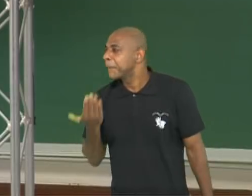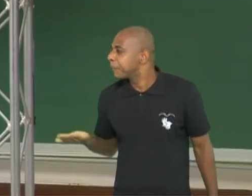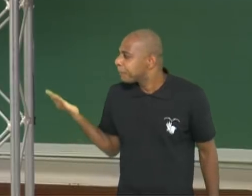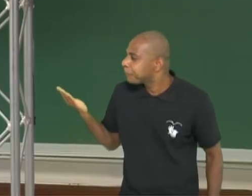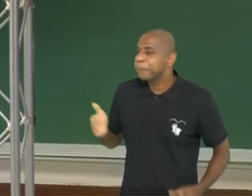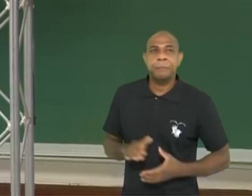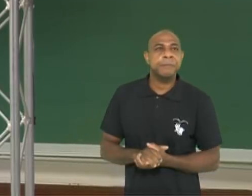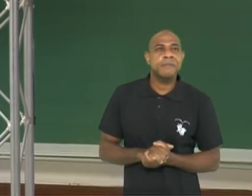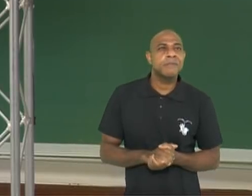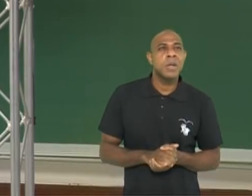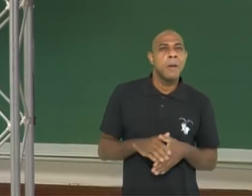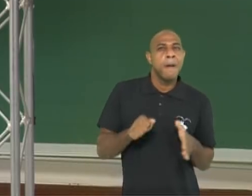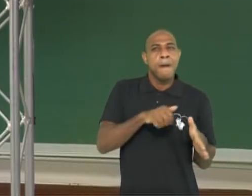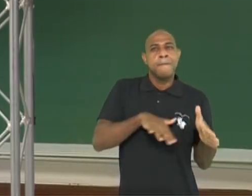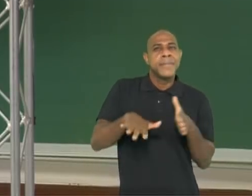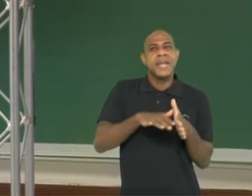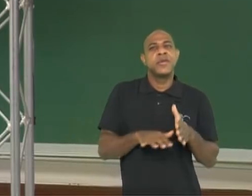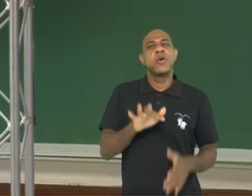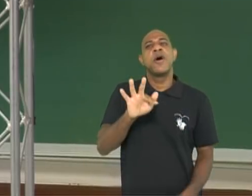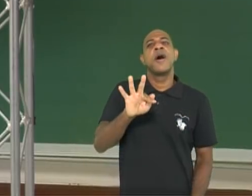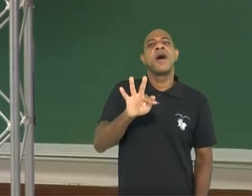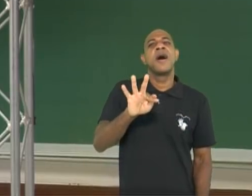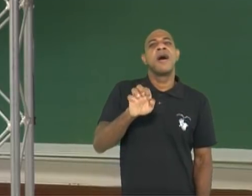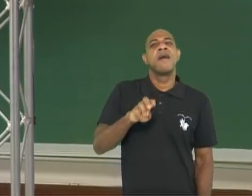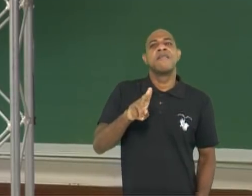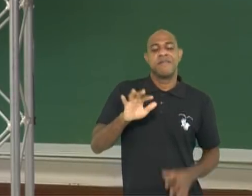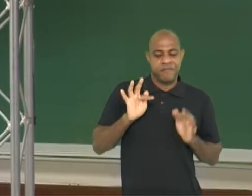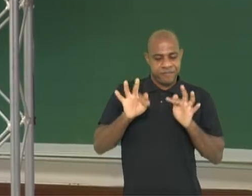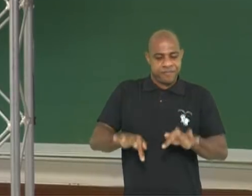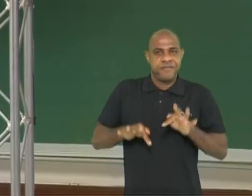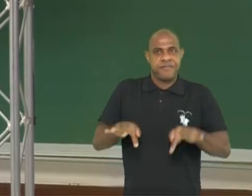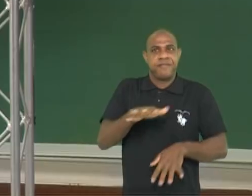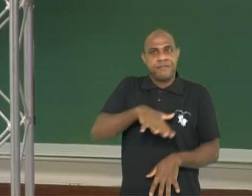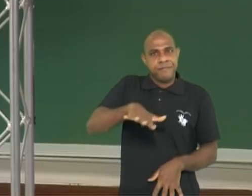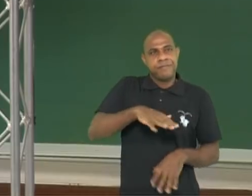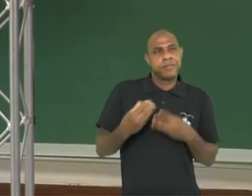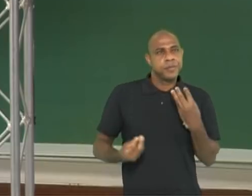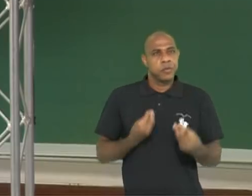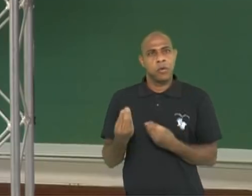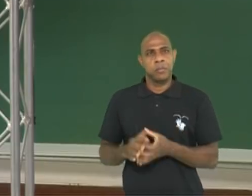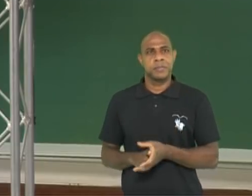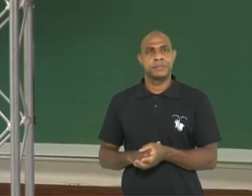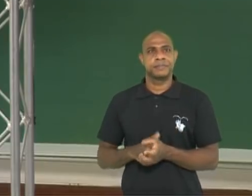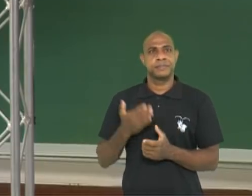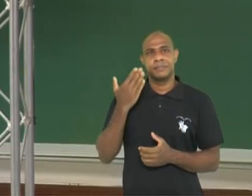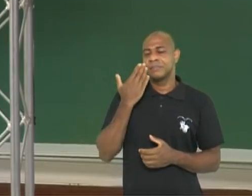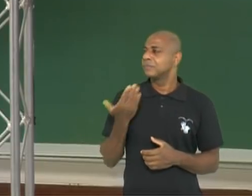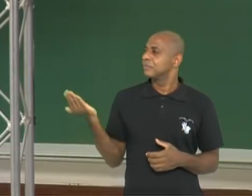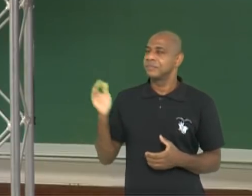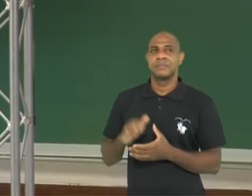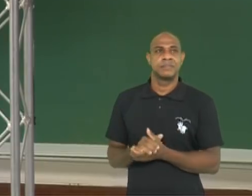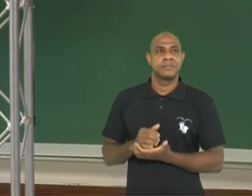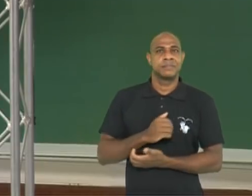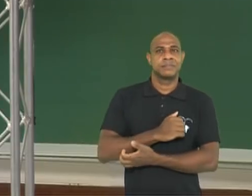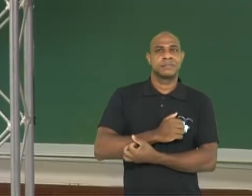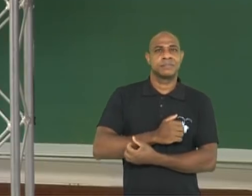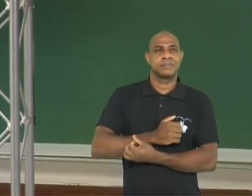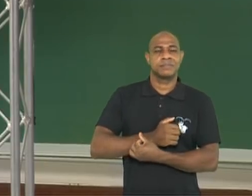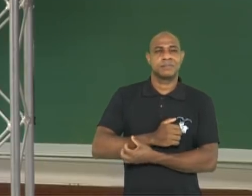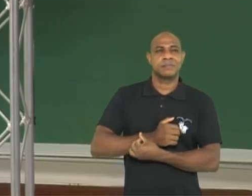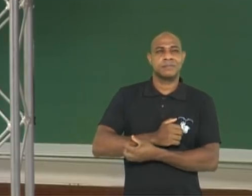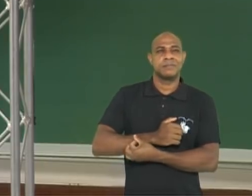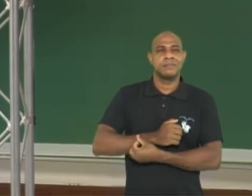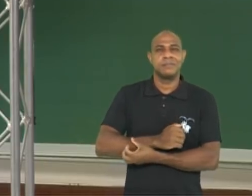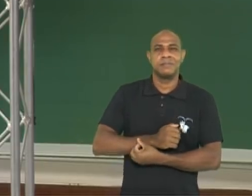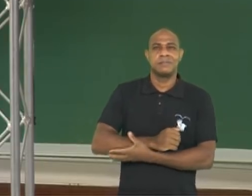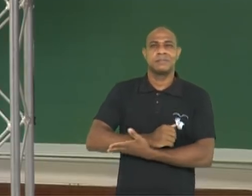feudal, né, chamado uma imagem para nós analisarmos um pouquinho sobre esse tema mesmo, sobre, nada foi produzido na Idade Média. Será?